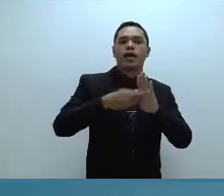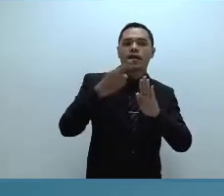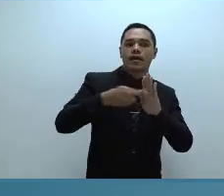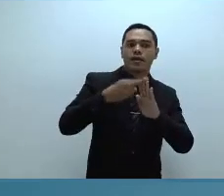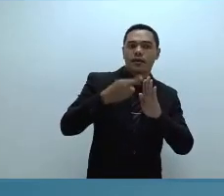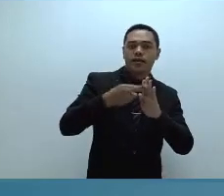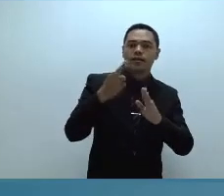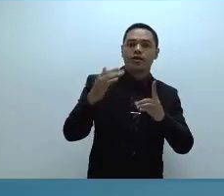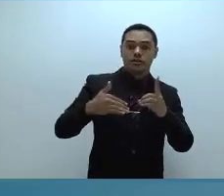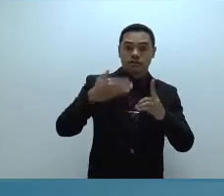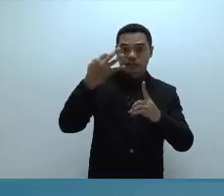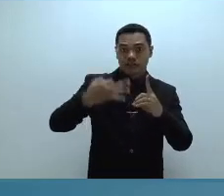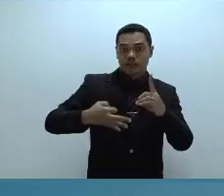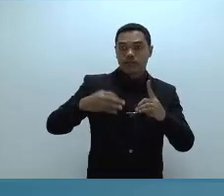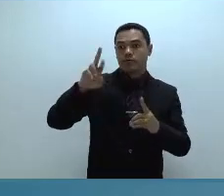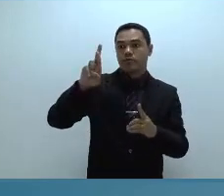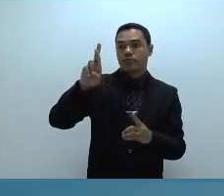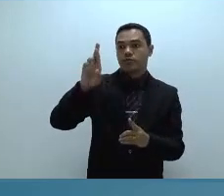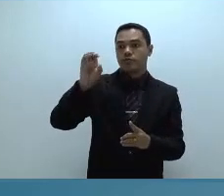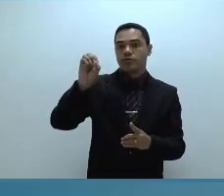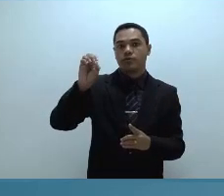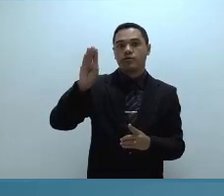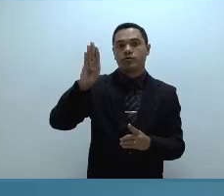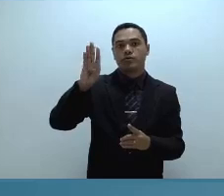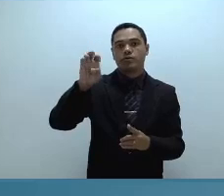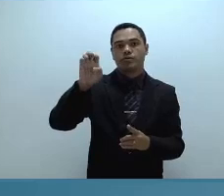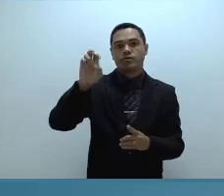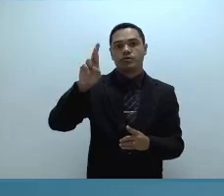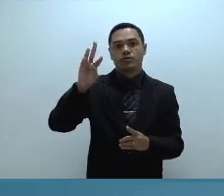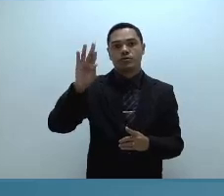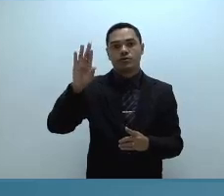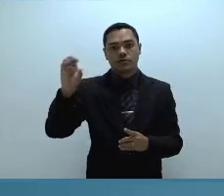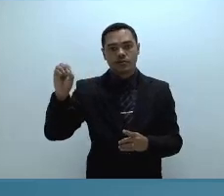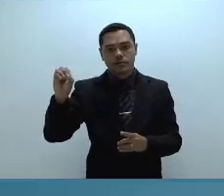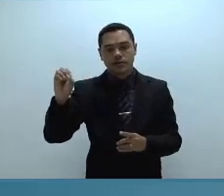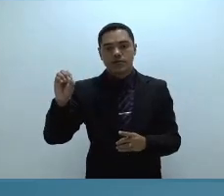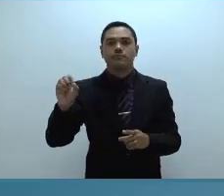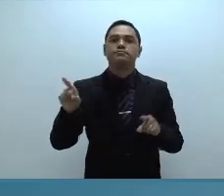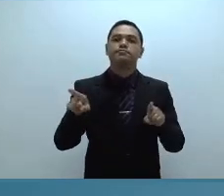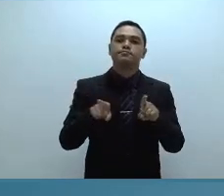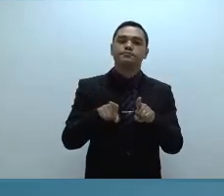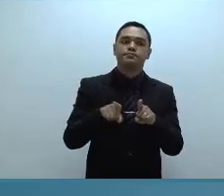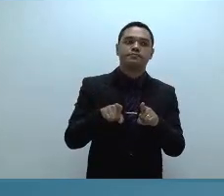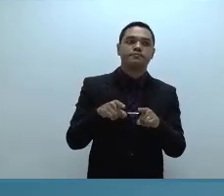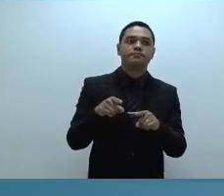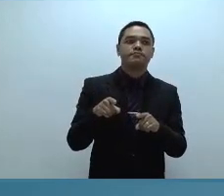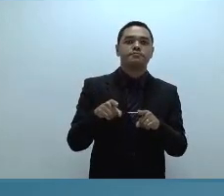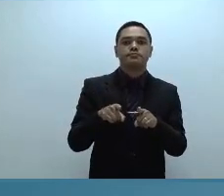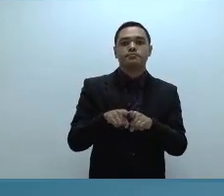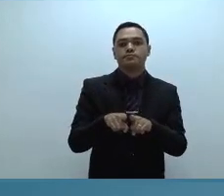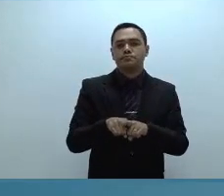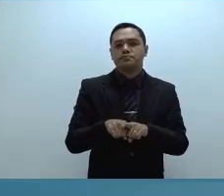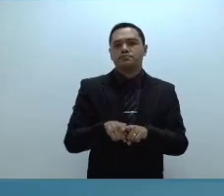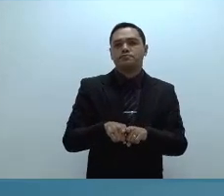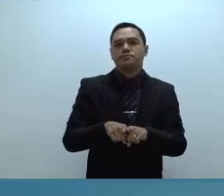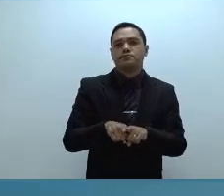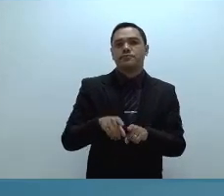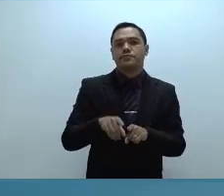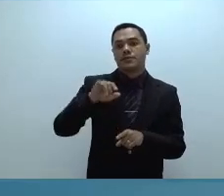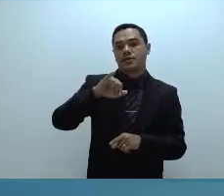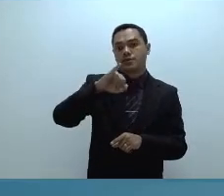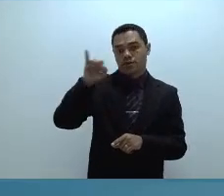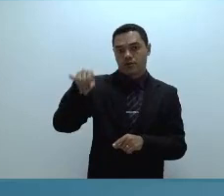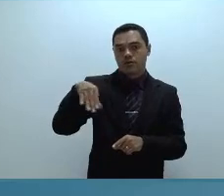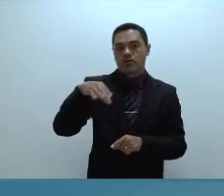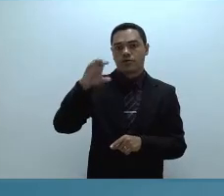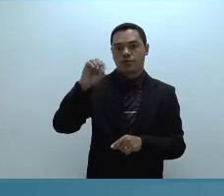do desembargador Roberto Moura, mas o desembargador José Roberto pediu vista na